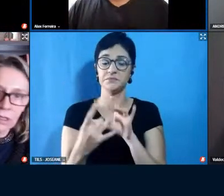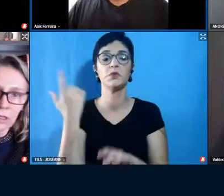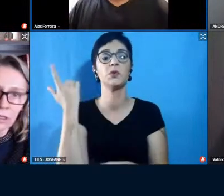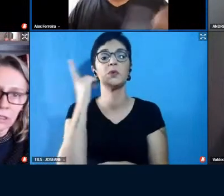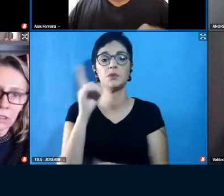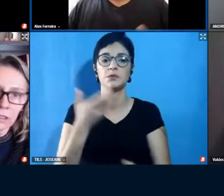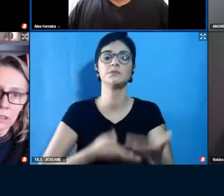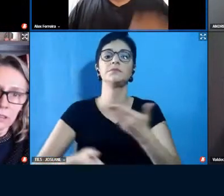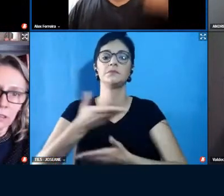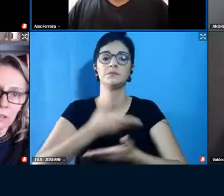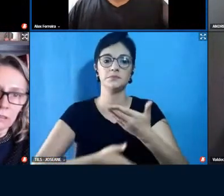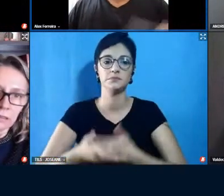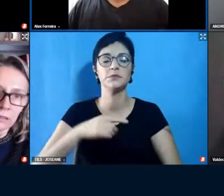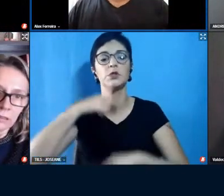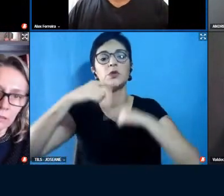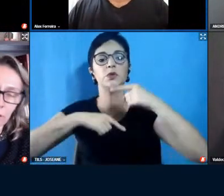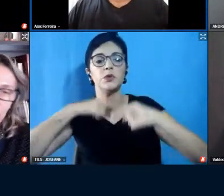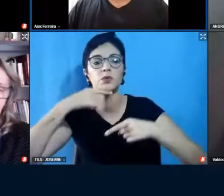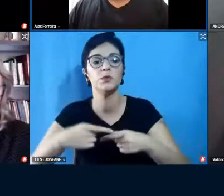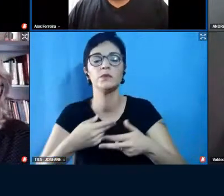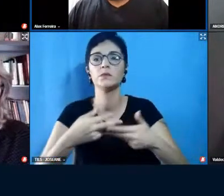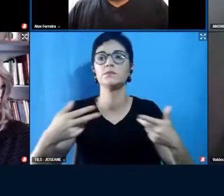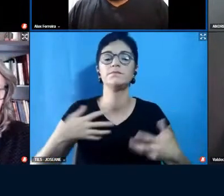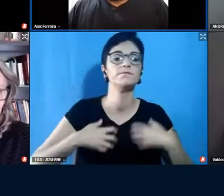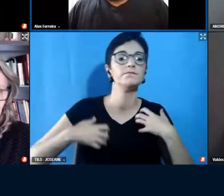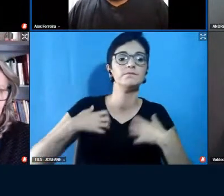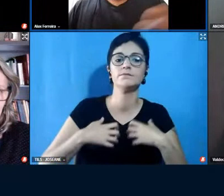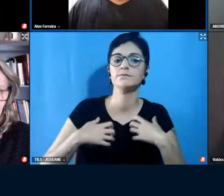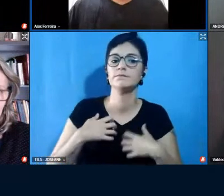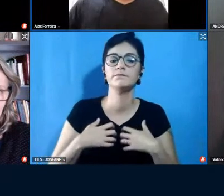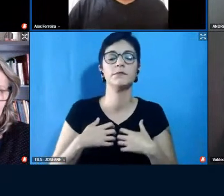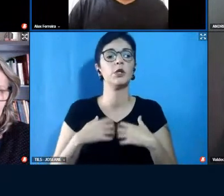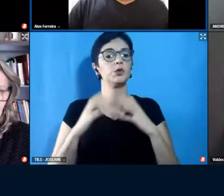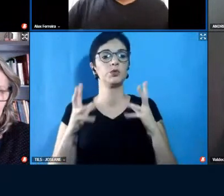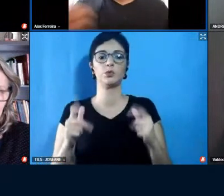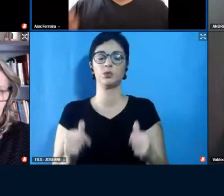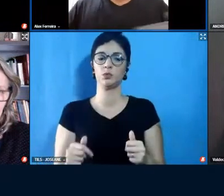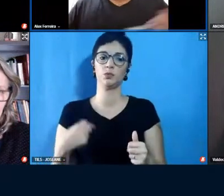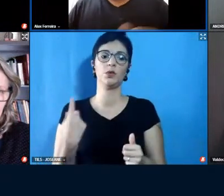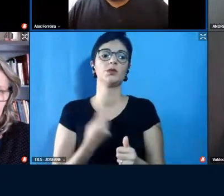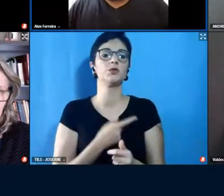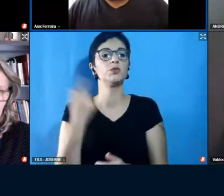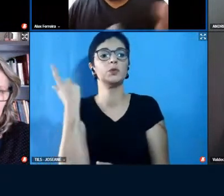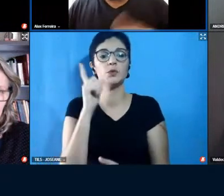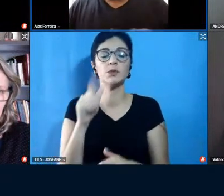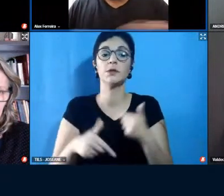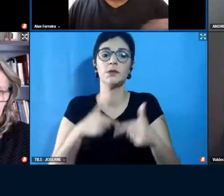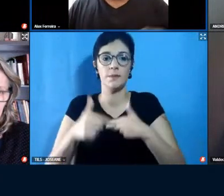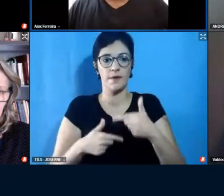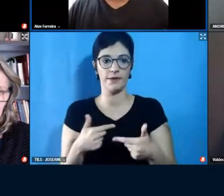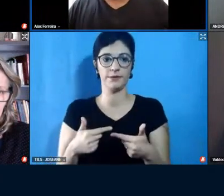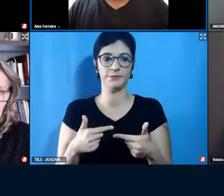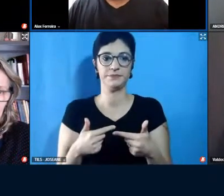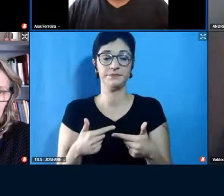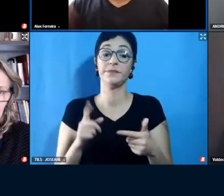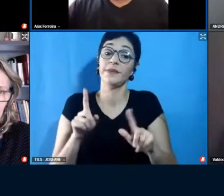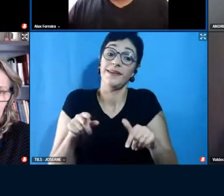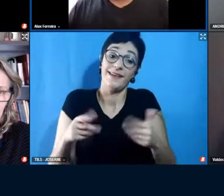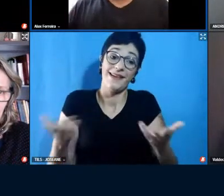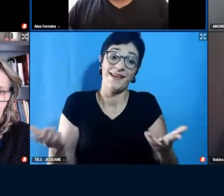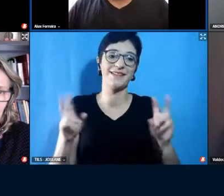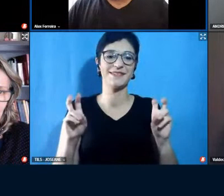bem, trazer todas as suas dúvidas, seus anseios para o nosso Coral, para fazer esse trabalho final, que inclusive